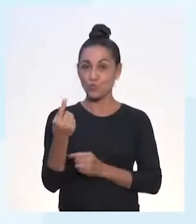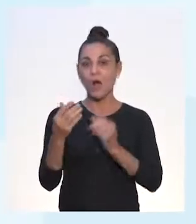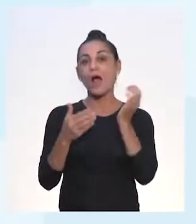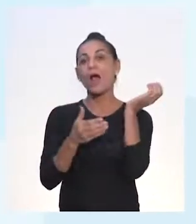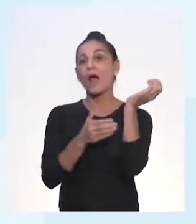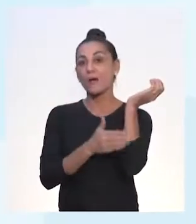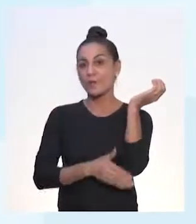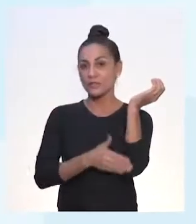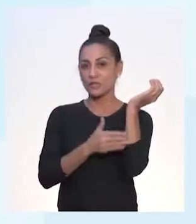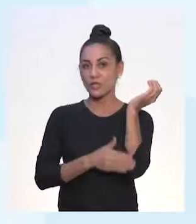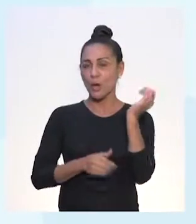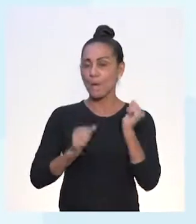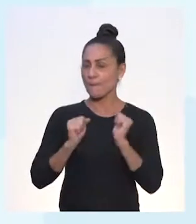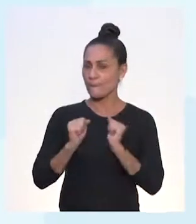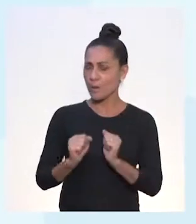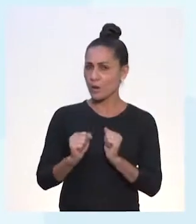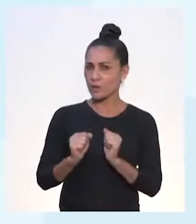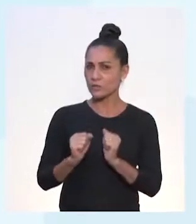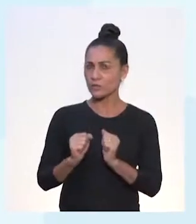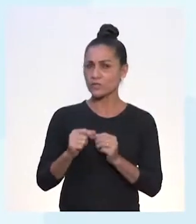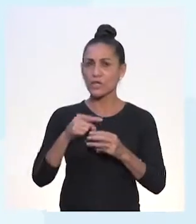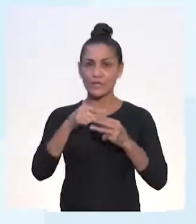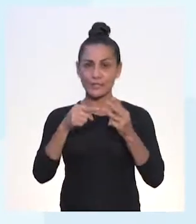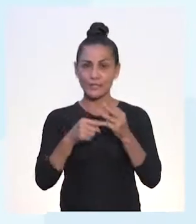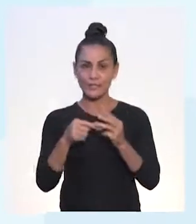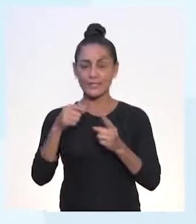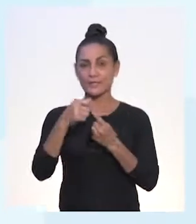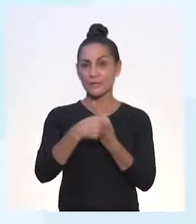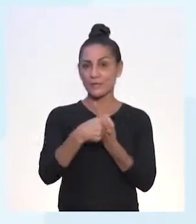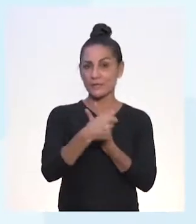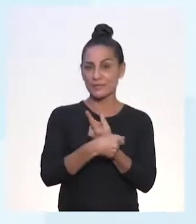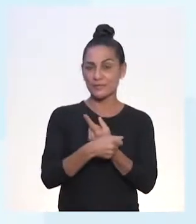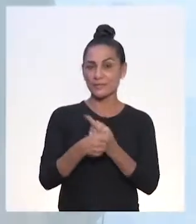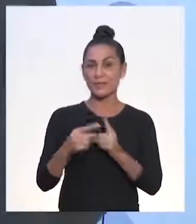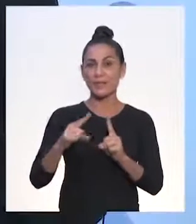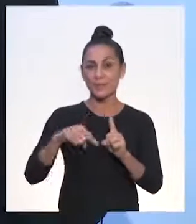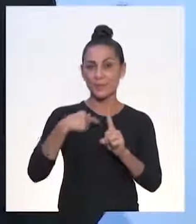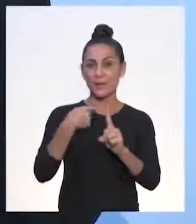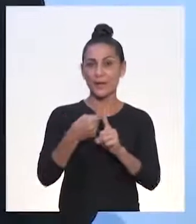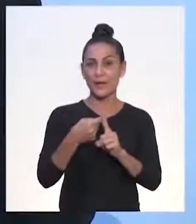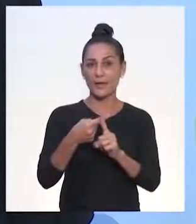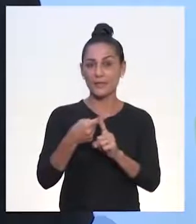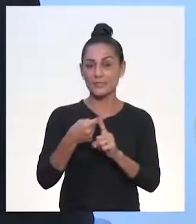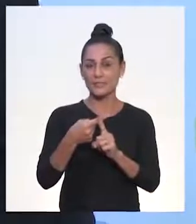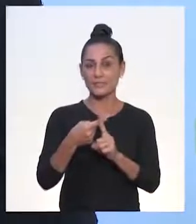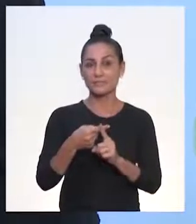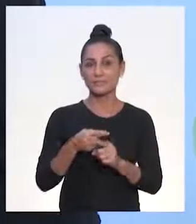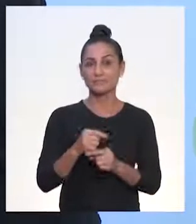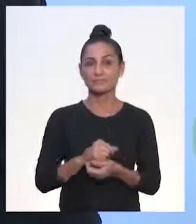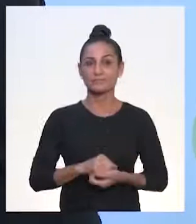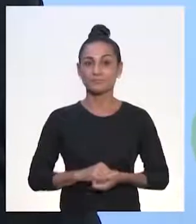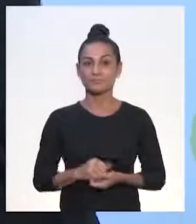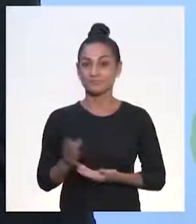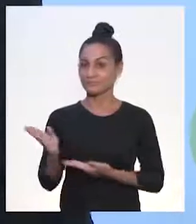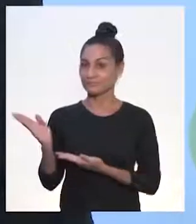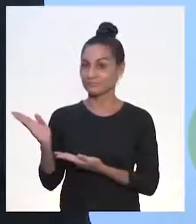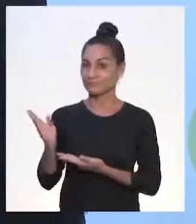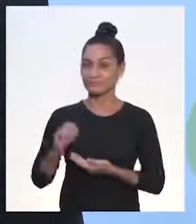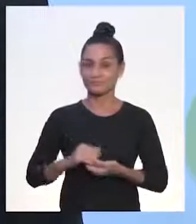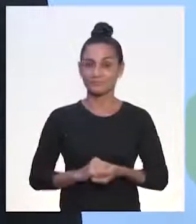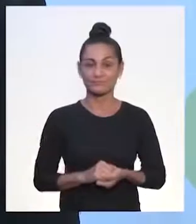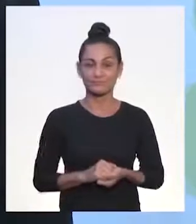pode pegar lá. Posso consumir? Pode. A pessoa sou eu. 3 bananas aí, ó. Uma pode banana, pegar. Duas, terceira banana. Isso